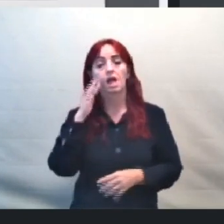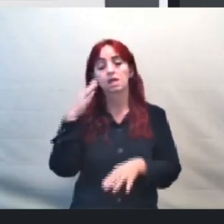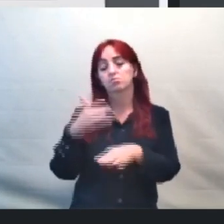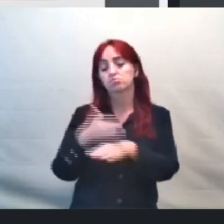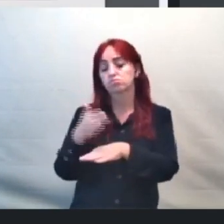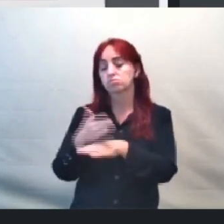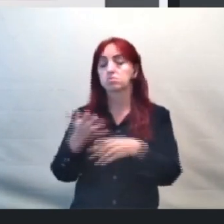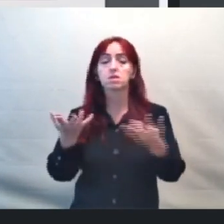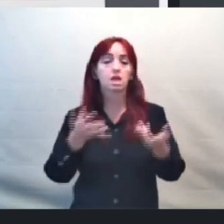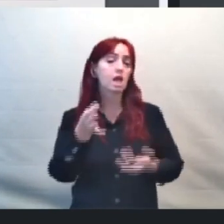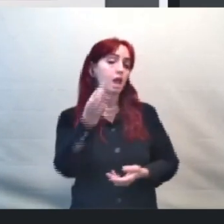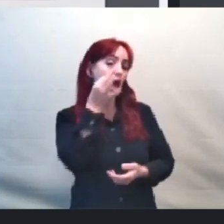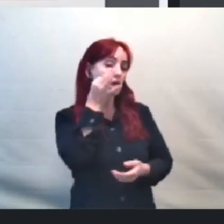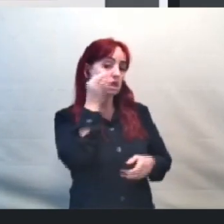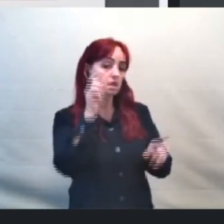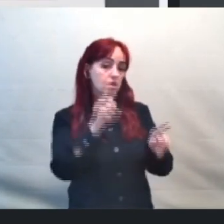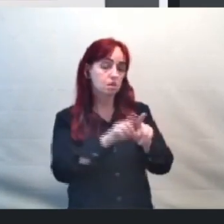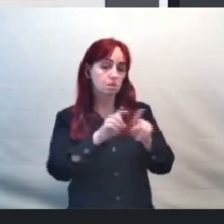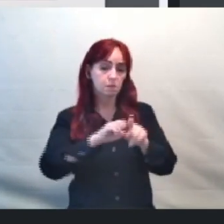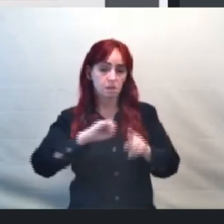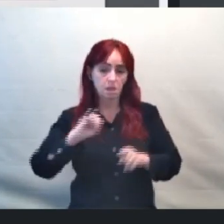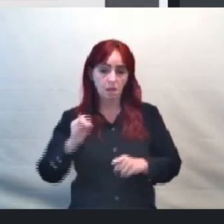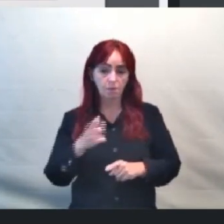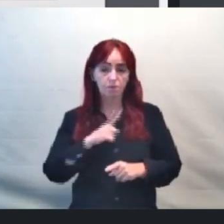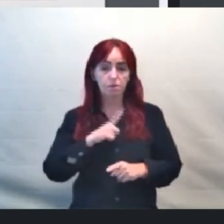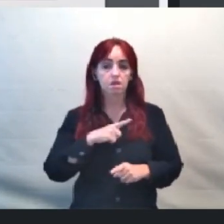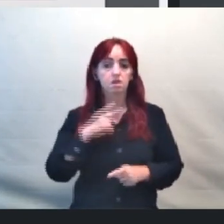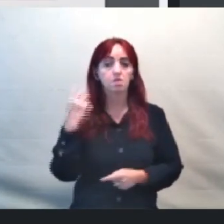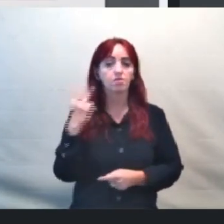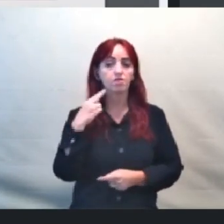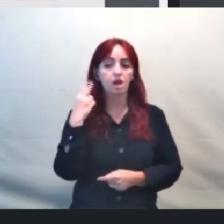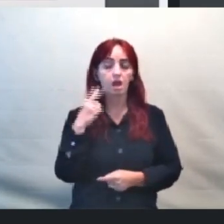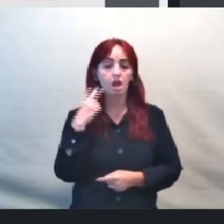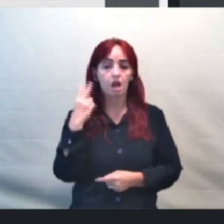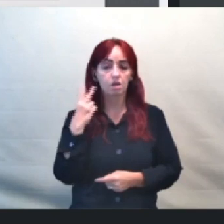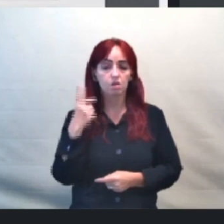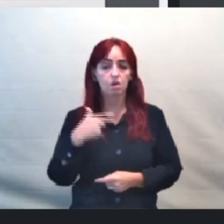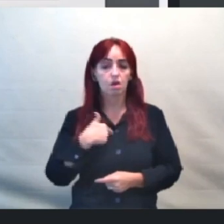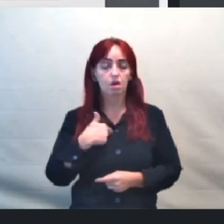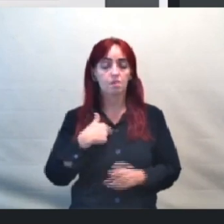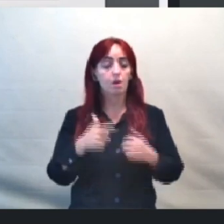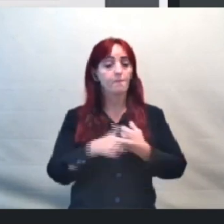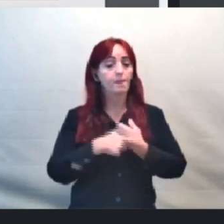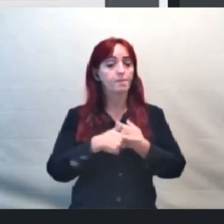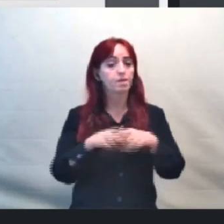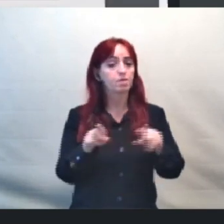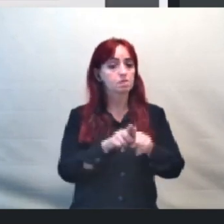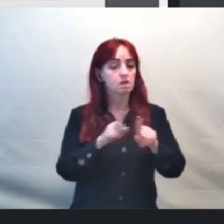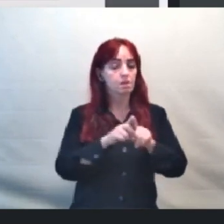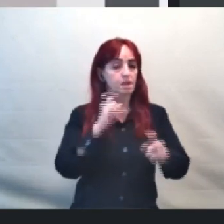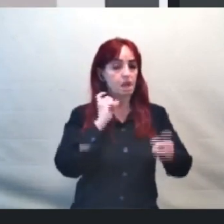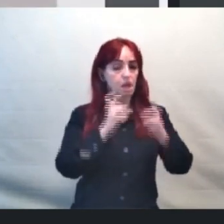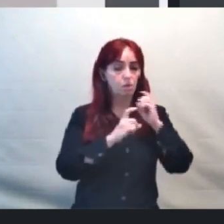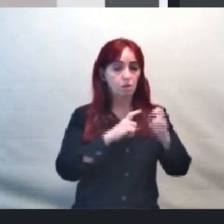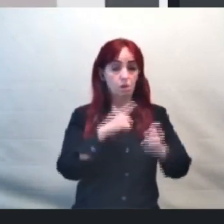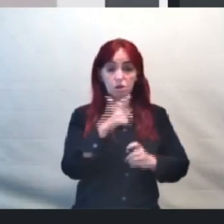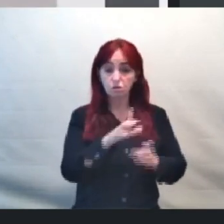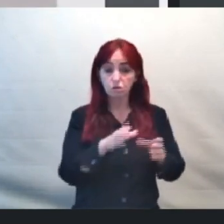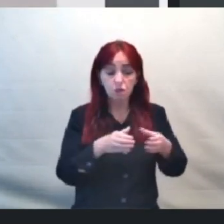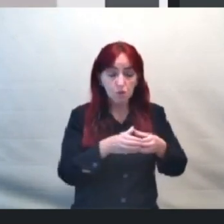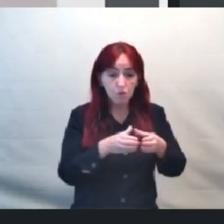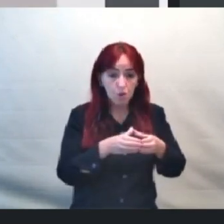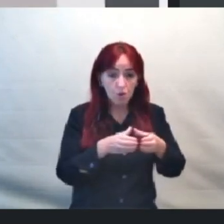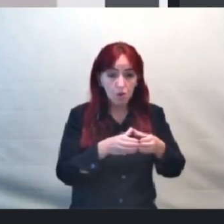aí eu aproveito que temos uma vereadora, é meu papel também, reuniões sem quórum, praticamente nenhuma